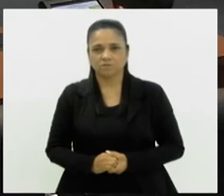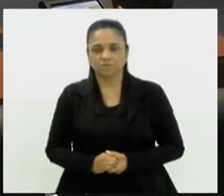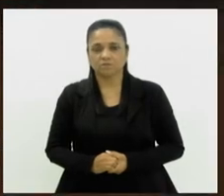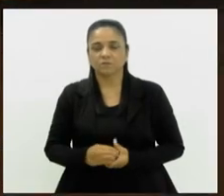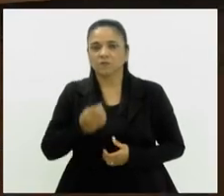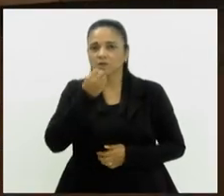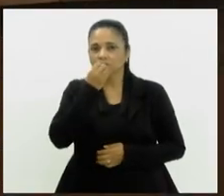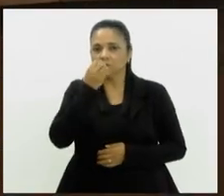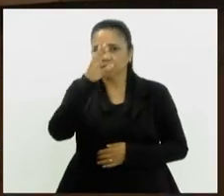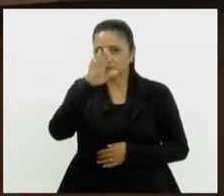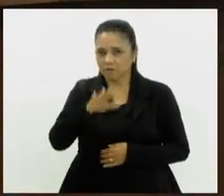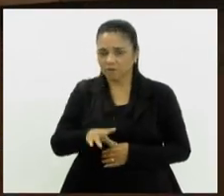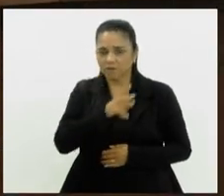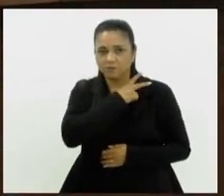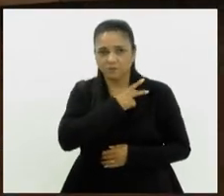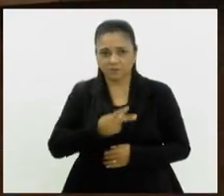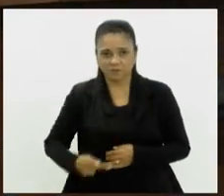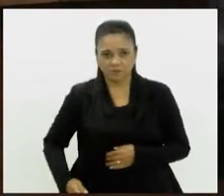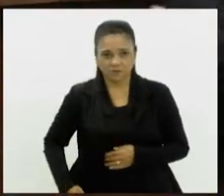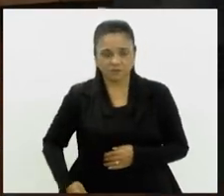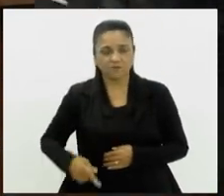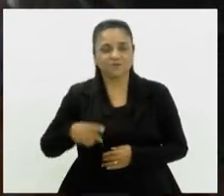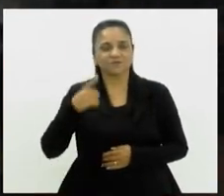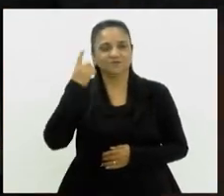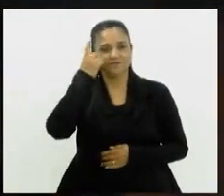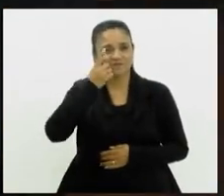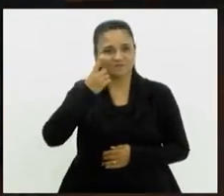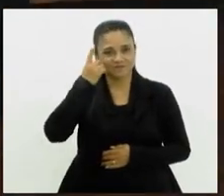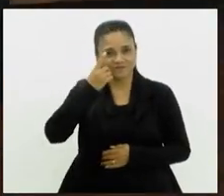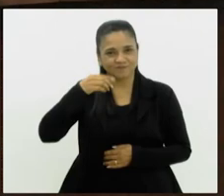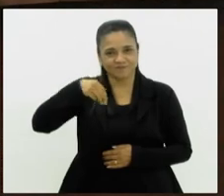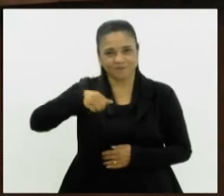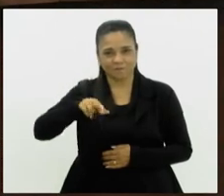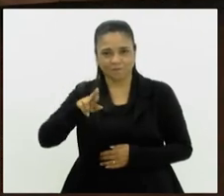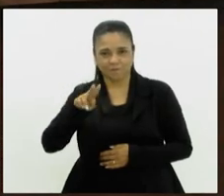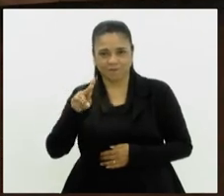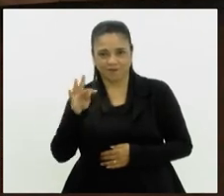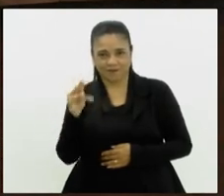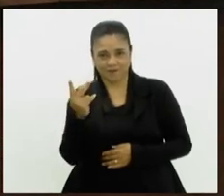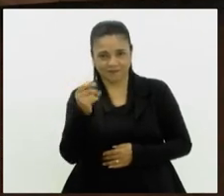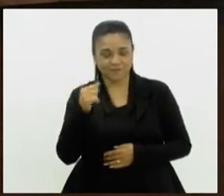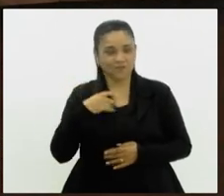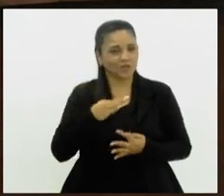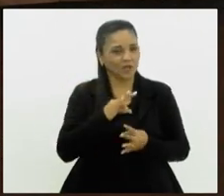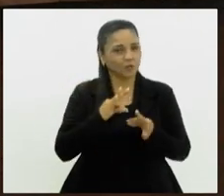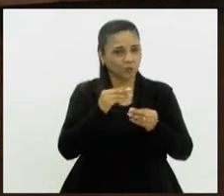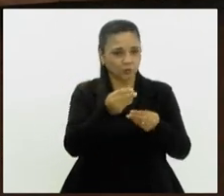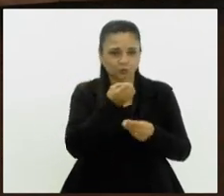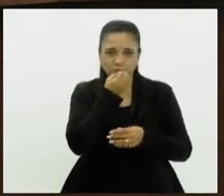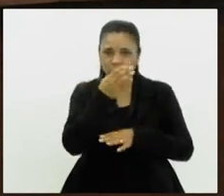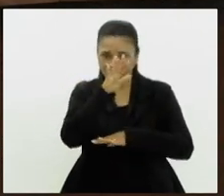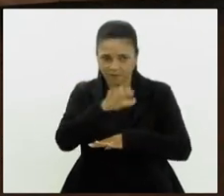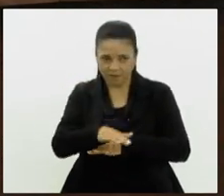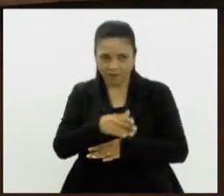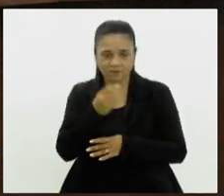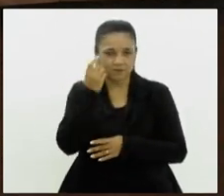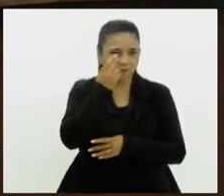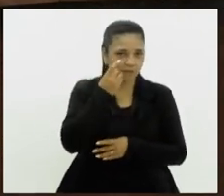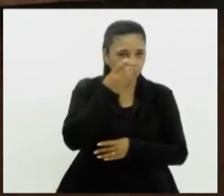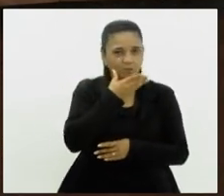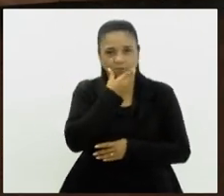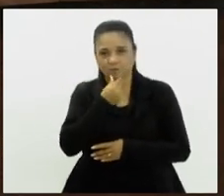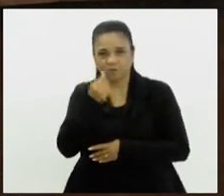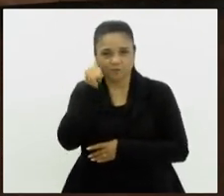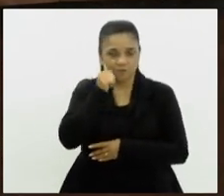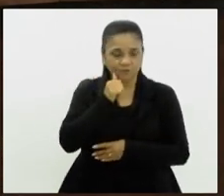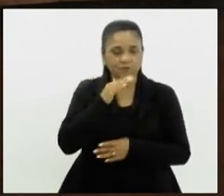Boa tarde, presidenta Marta Rocha, boa tarde a todos os deputados e deputadas. Bom, em primeiro lugar, eu quero